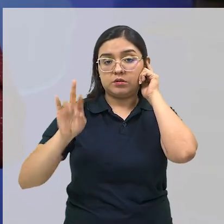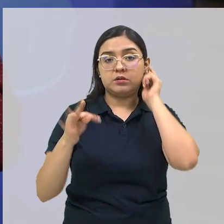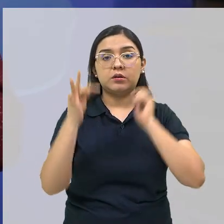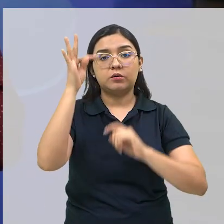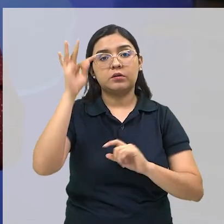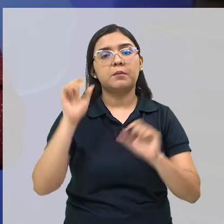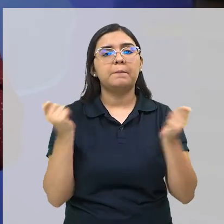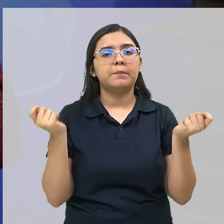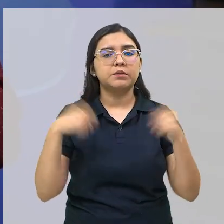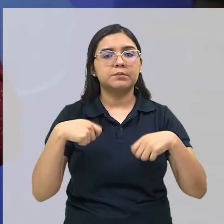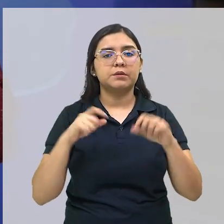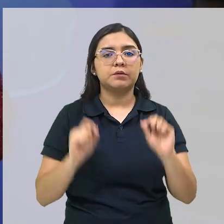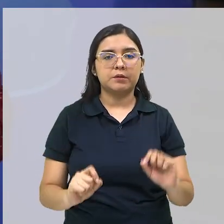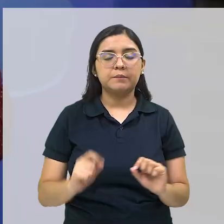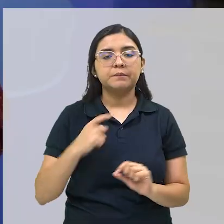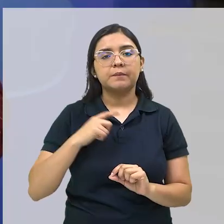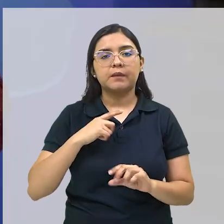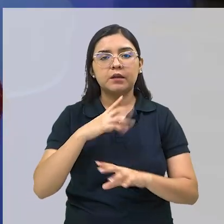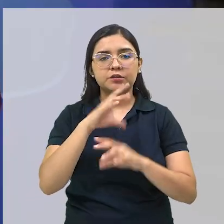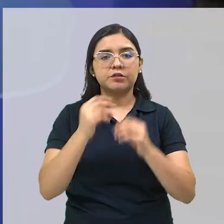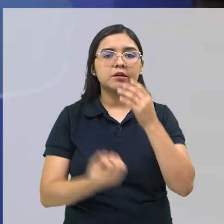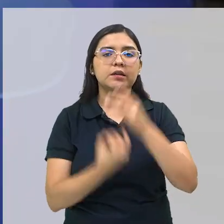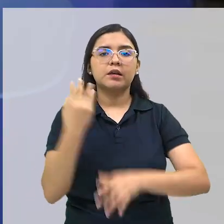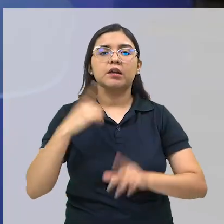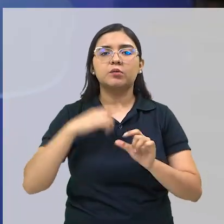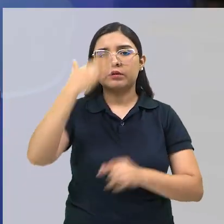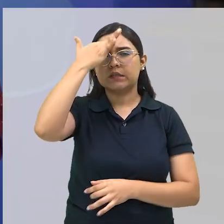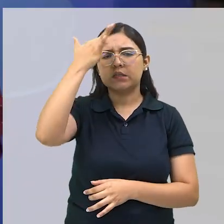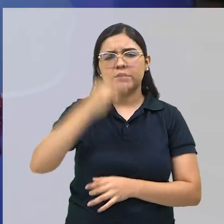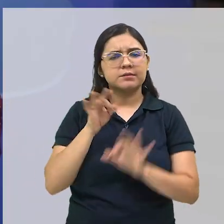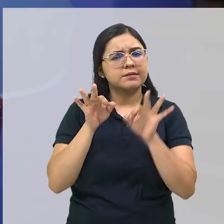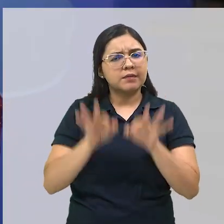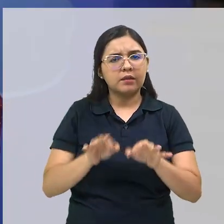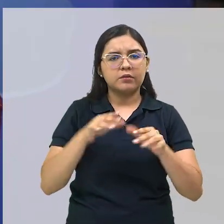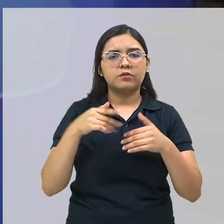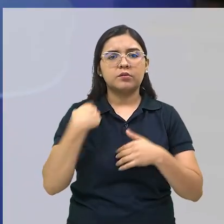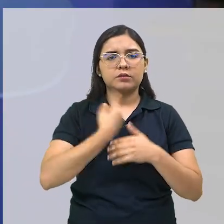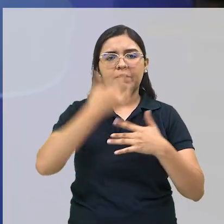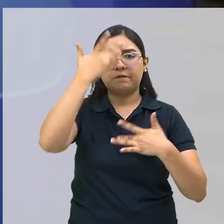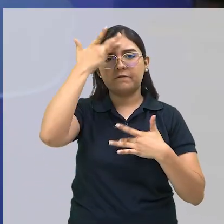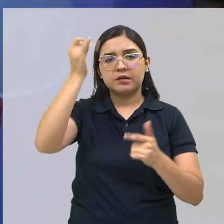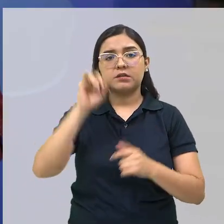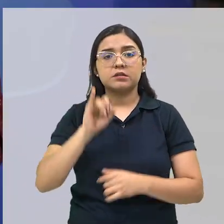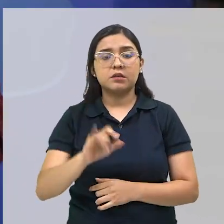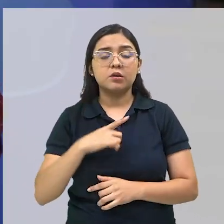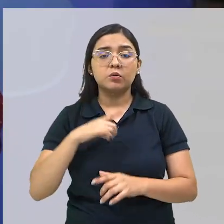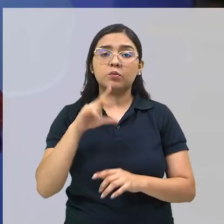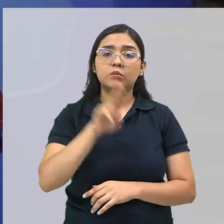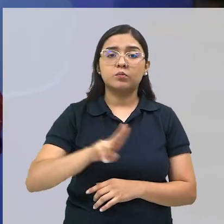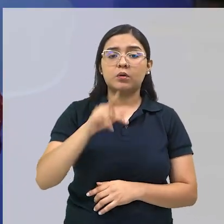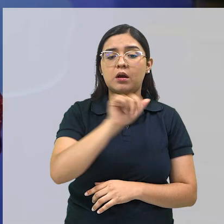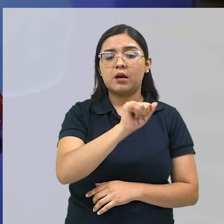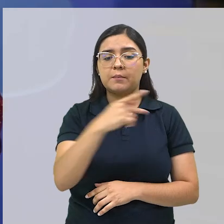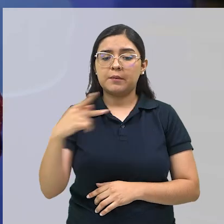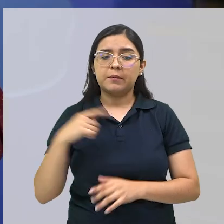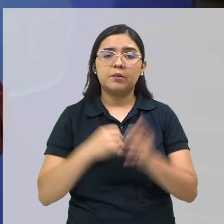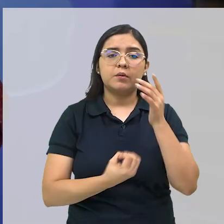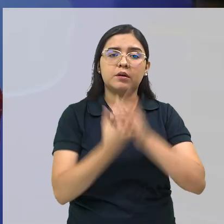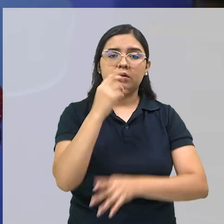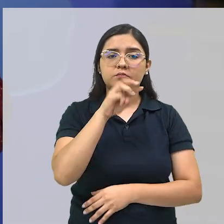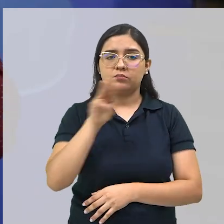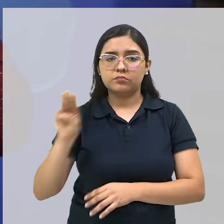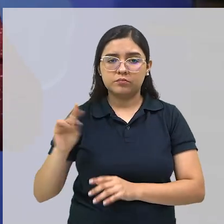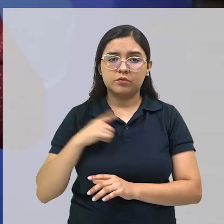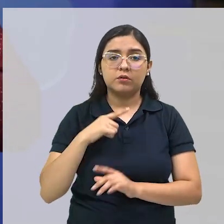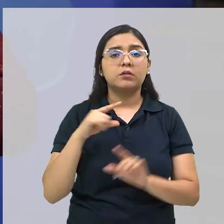que permitam a gente construir um entendimento bem alinhado da nossa fé. Se eu construo um aplicativo, se eu crio um site,